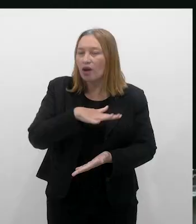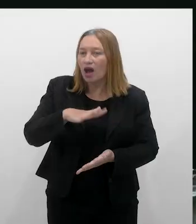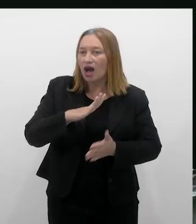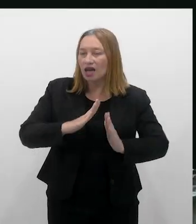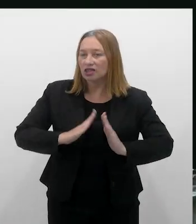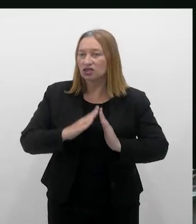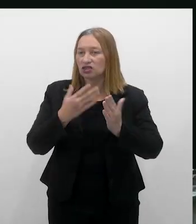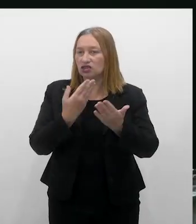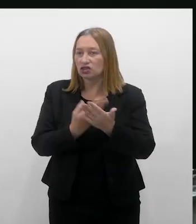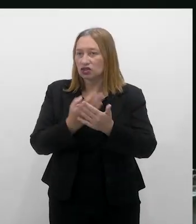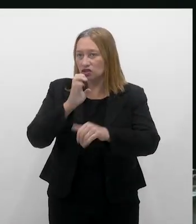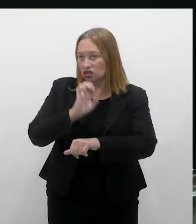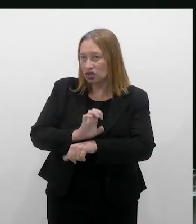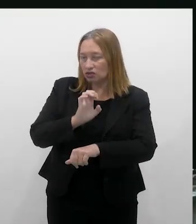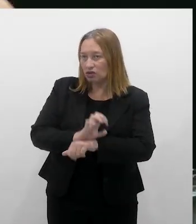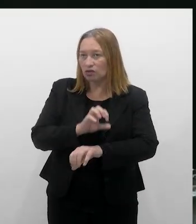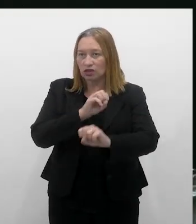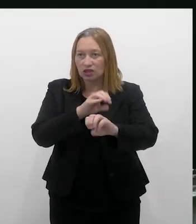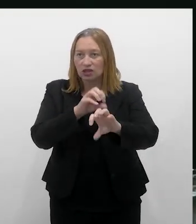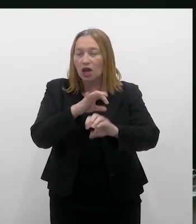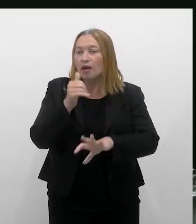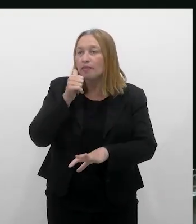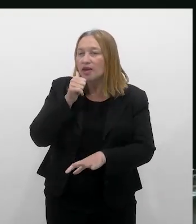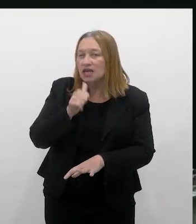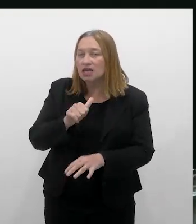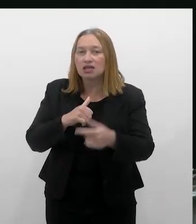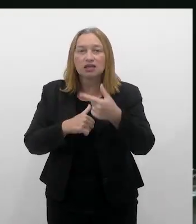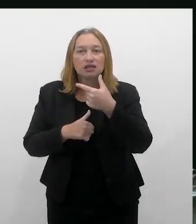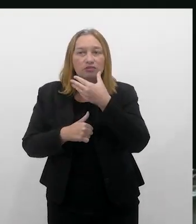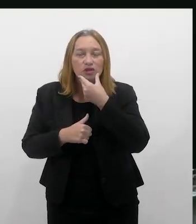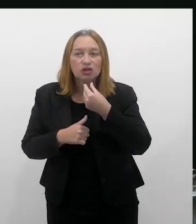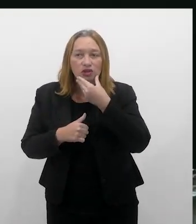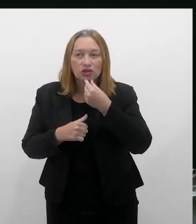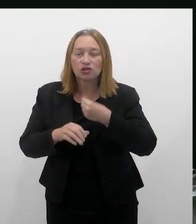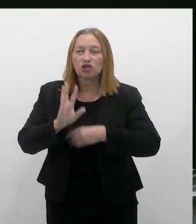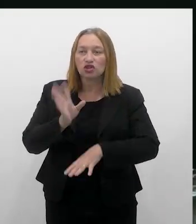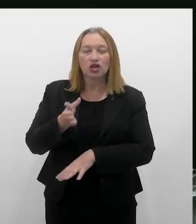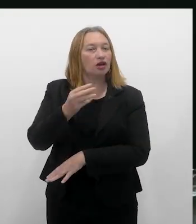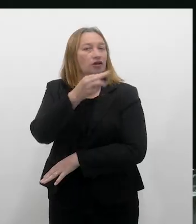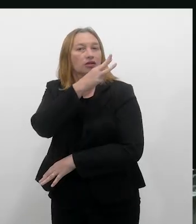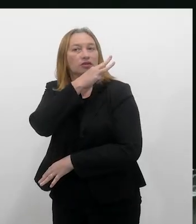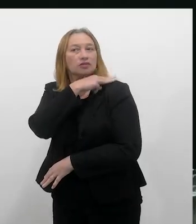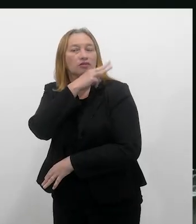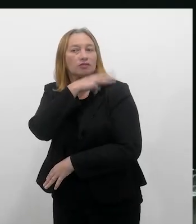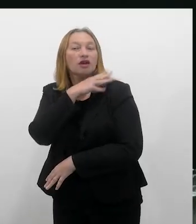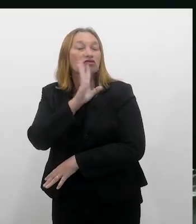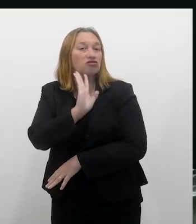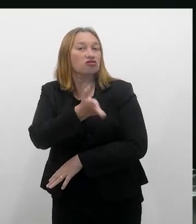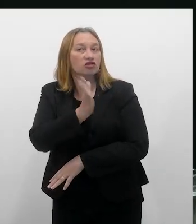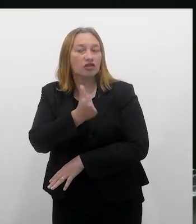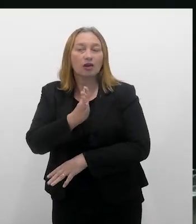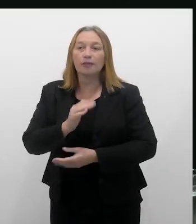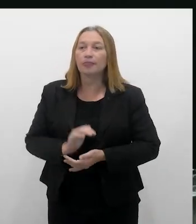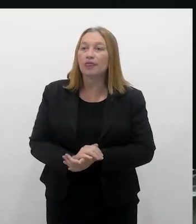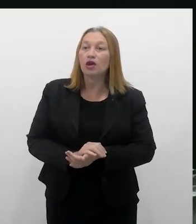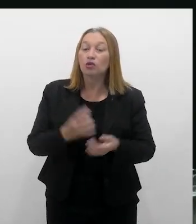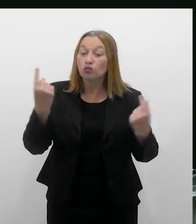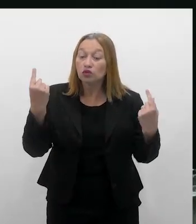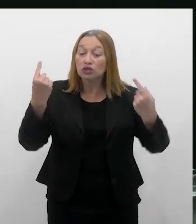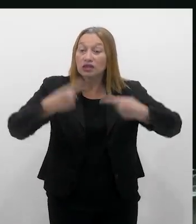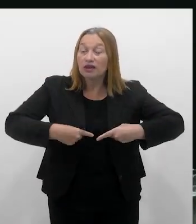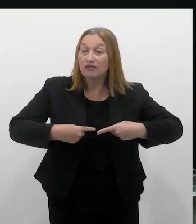de ensino, sabe, Rogéria, como os meninos e as meninas já estão no ensino médio, é o nosso maior fluxo da rede, o